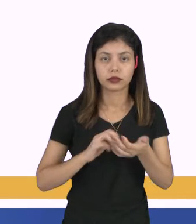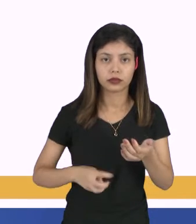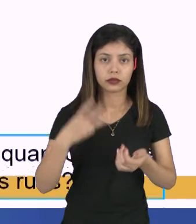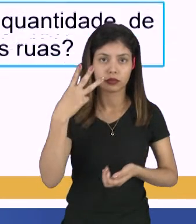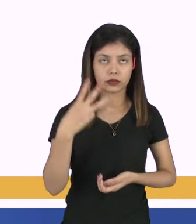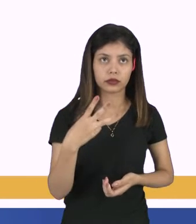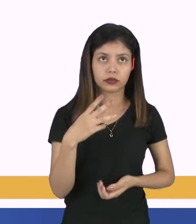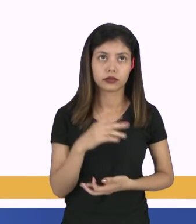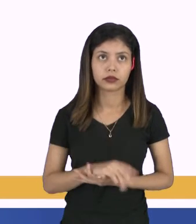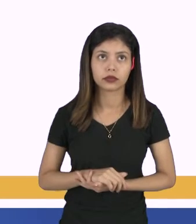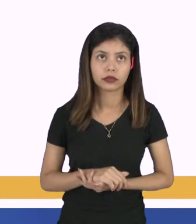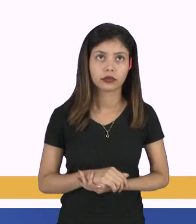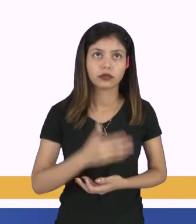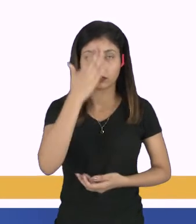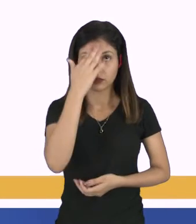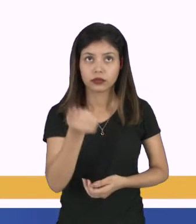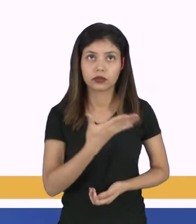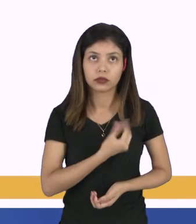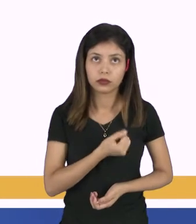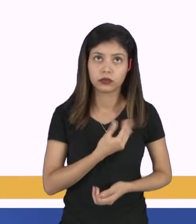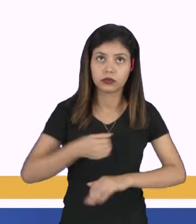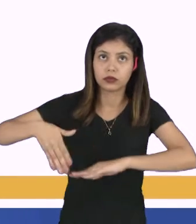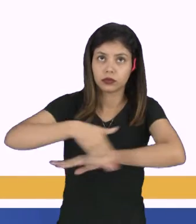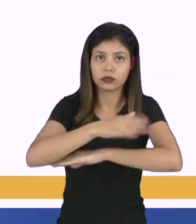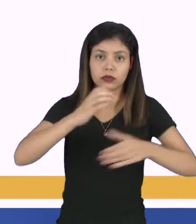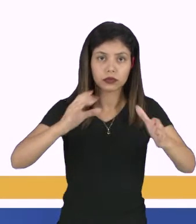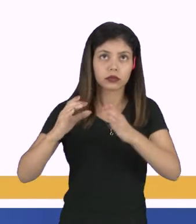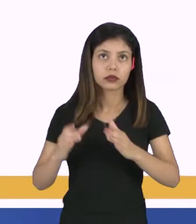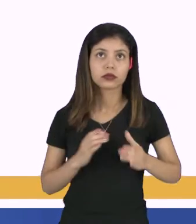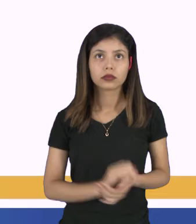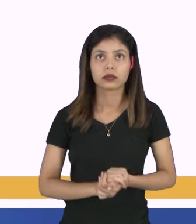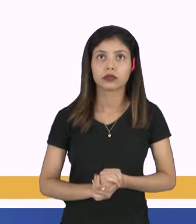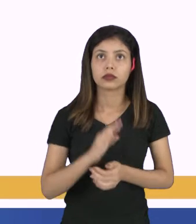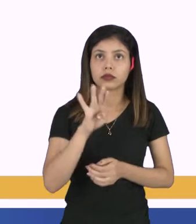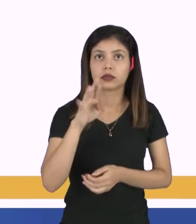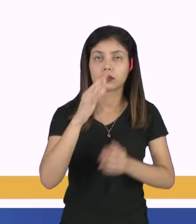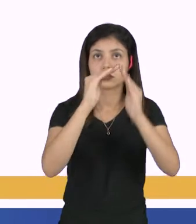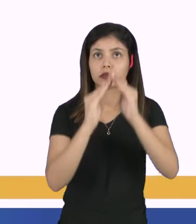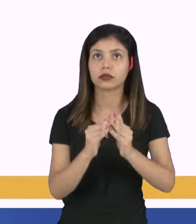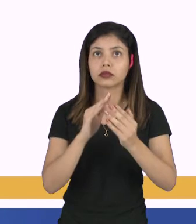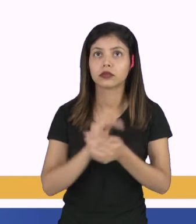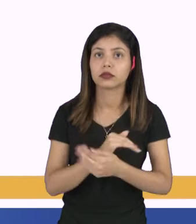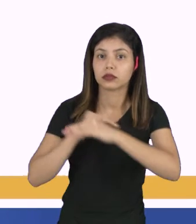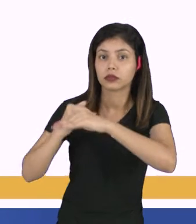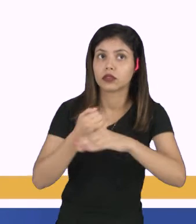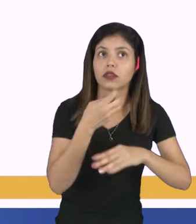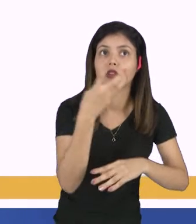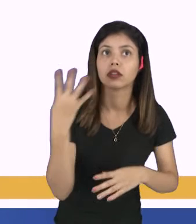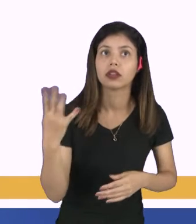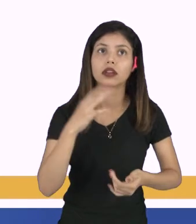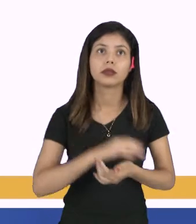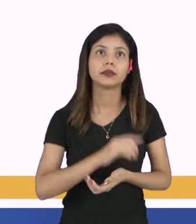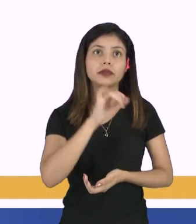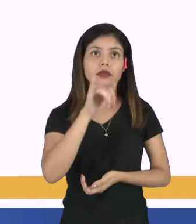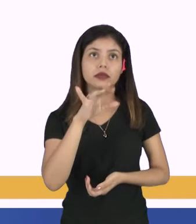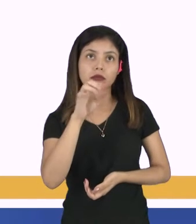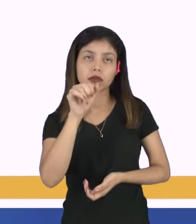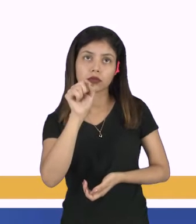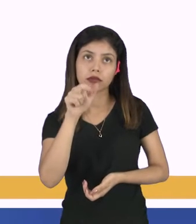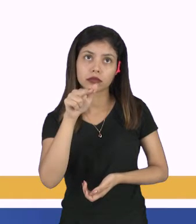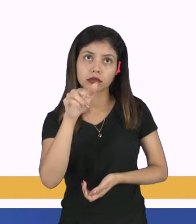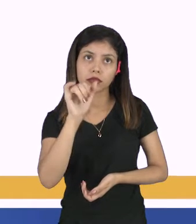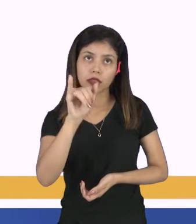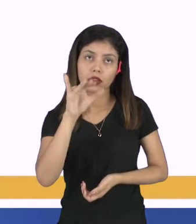Exercício 3. Sabe-se que o número de ruas do bairro em que Bruno mora é igual à quantidade de diagonais